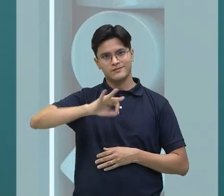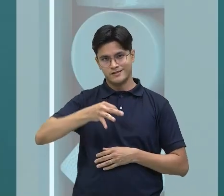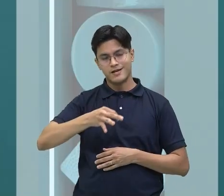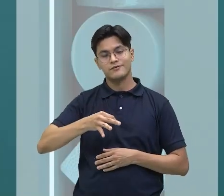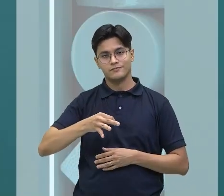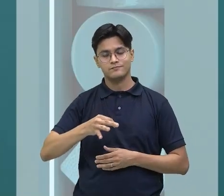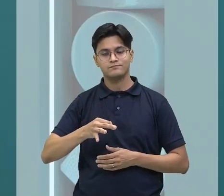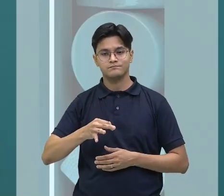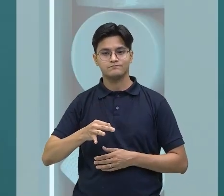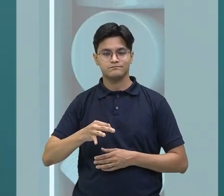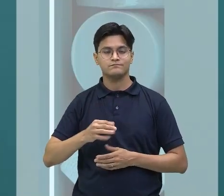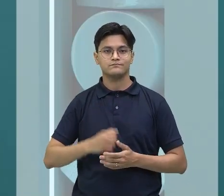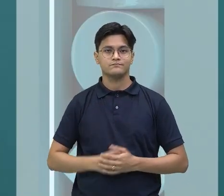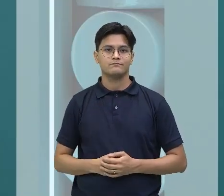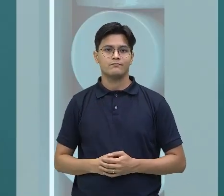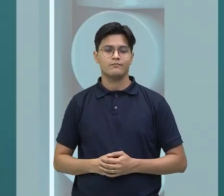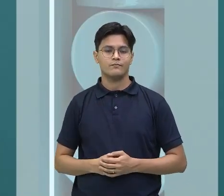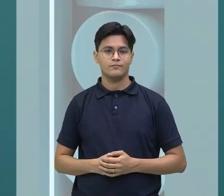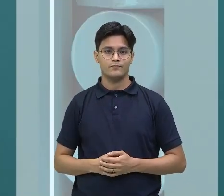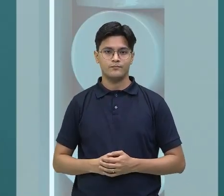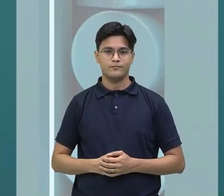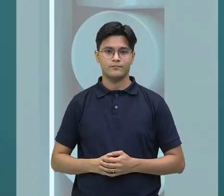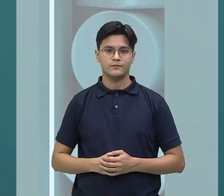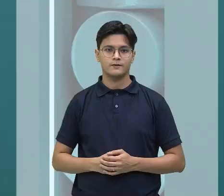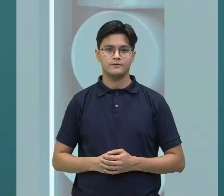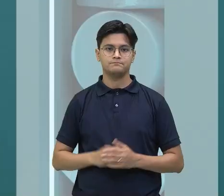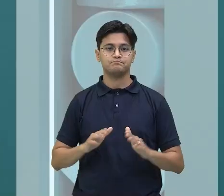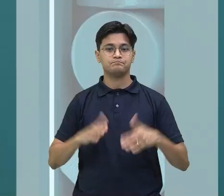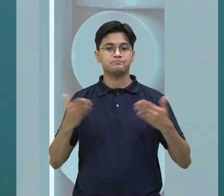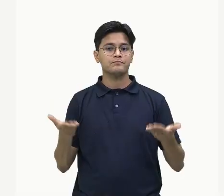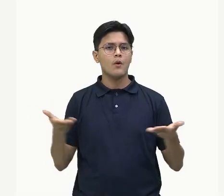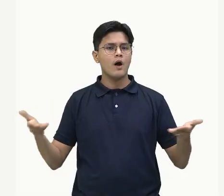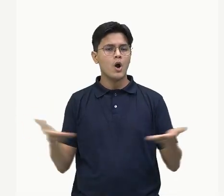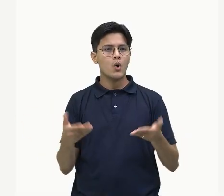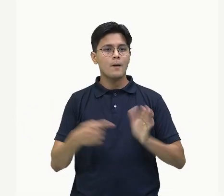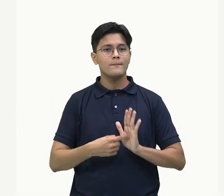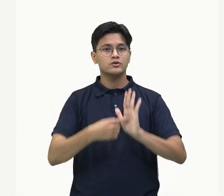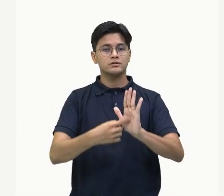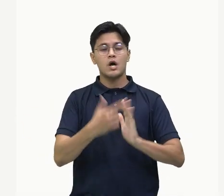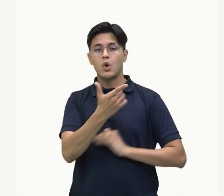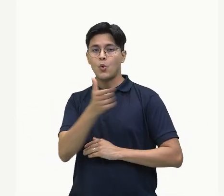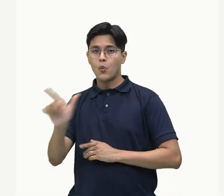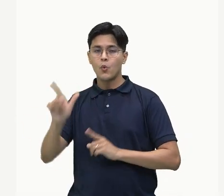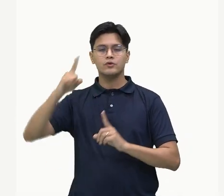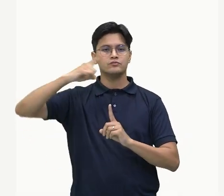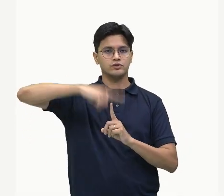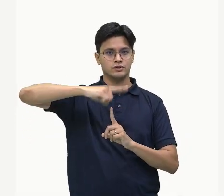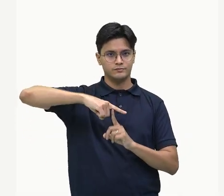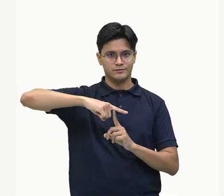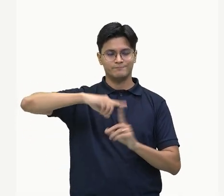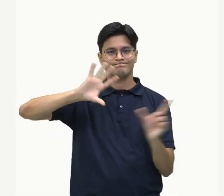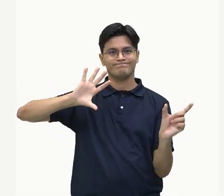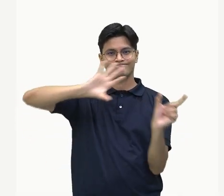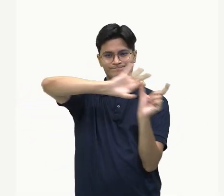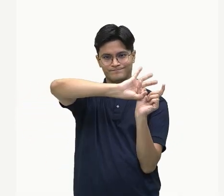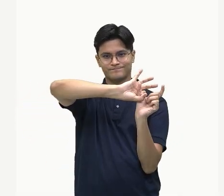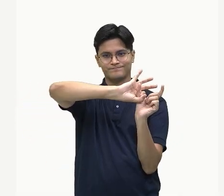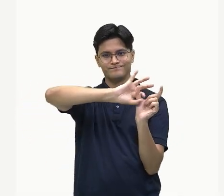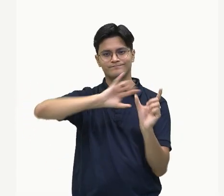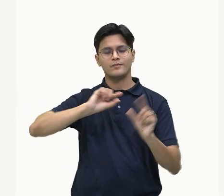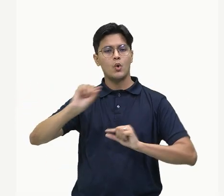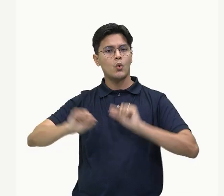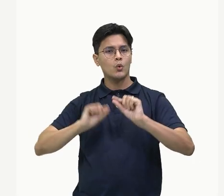se define todas as situações dessa forma. Bem, agora vou mostrar uma outra classificação de conjunções,